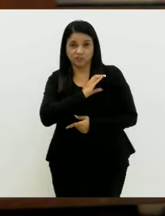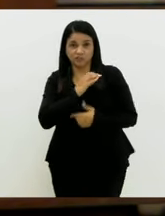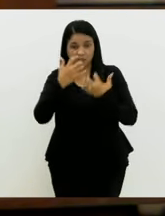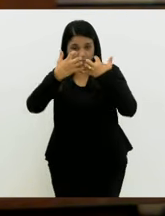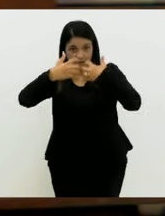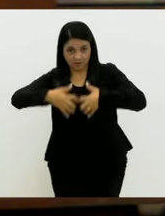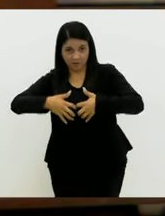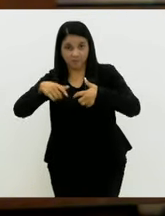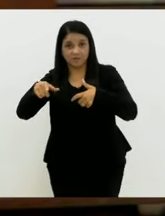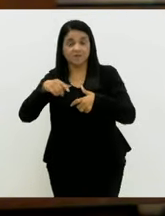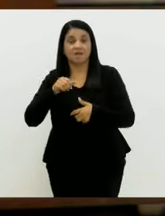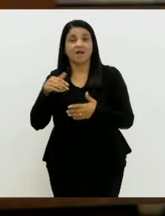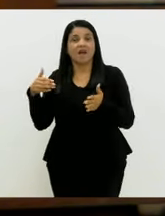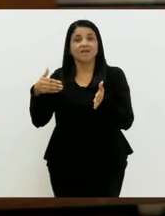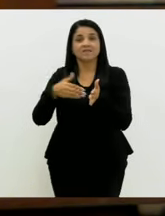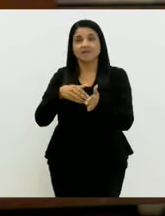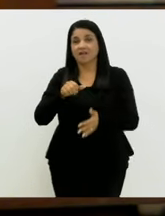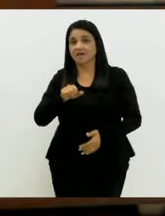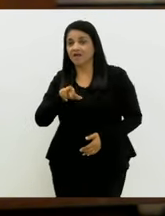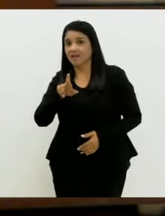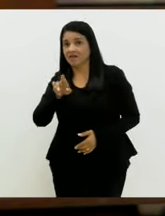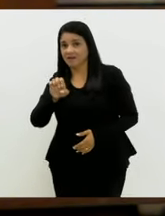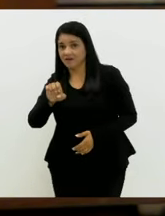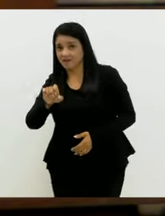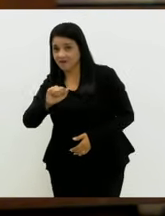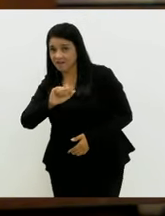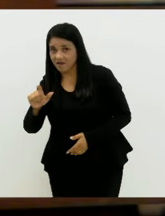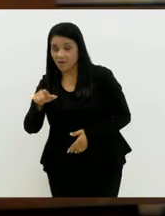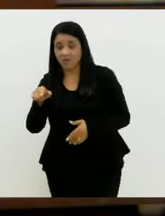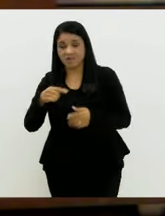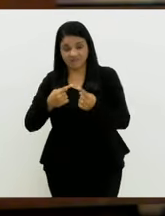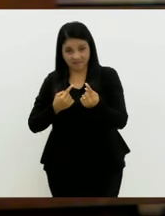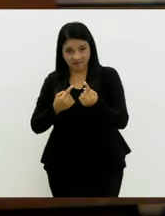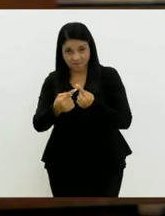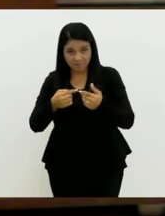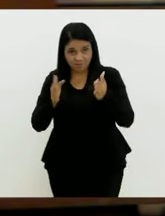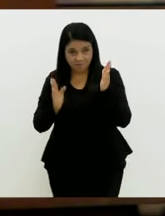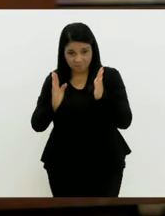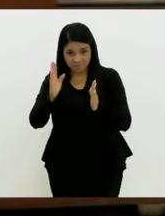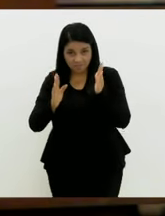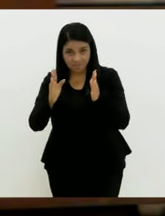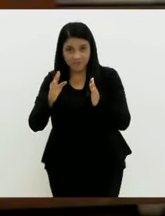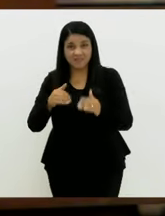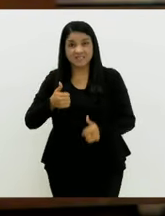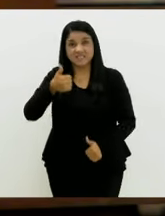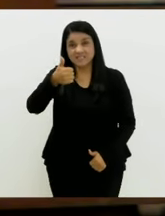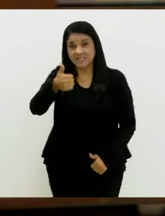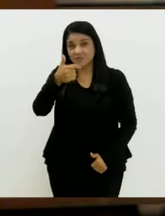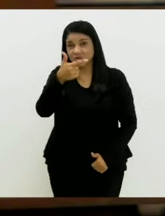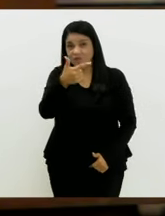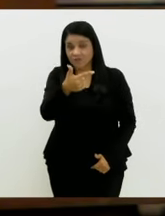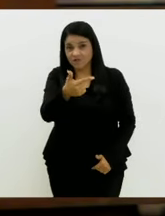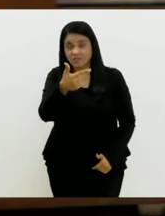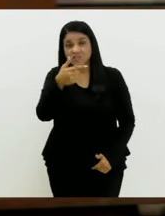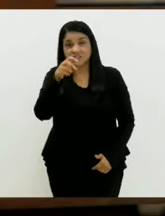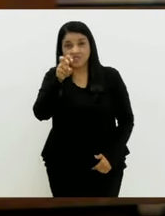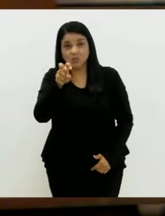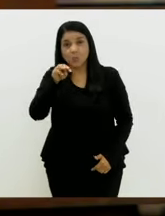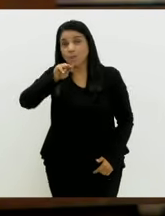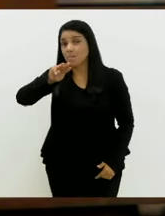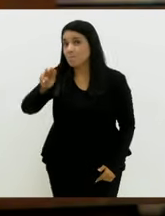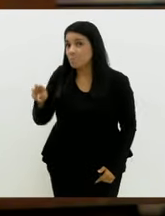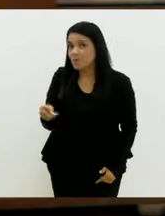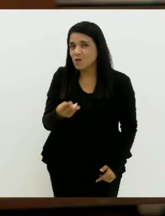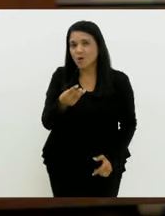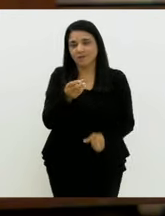até Areal, só naquele trecho a Concer fatura mais de 125 milhões por ano.